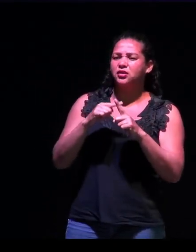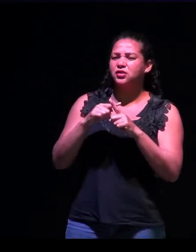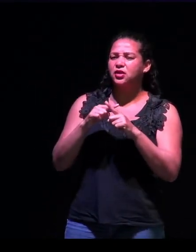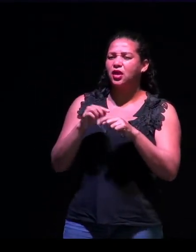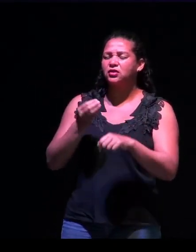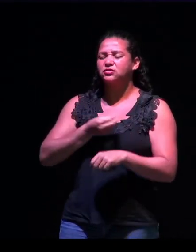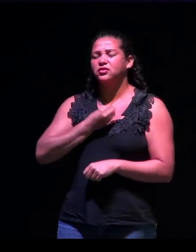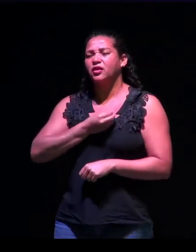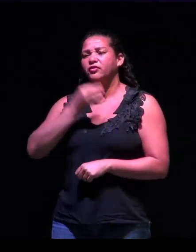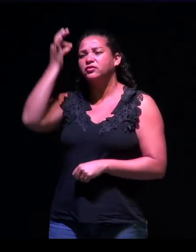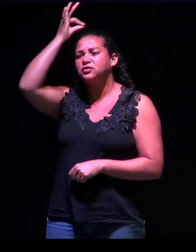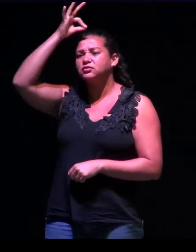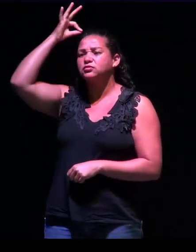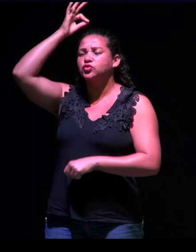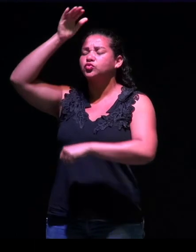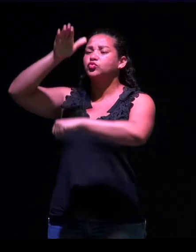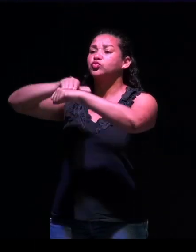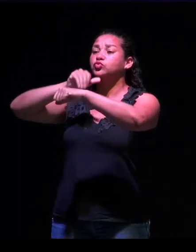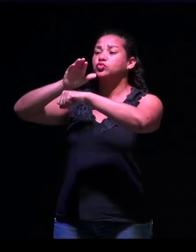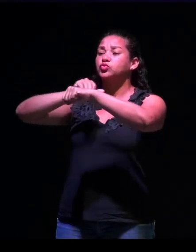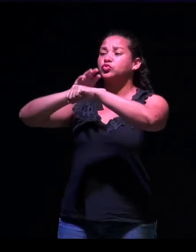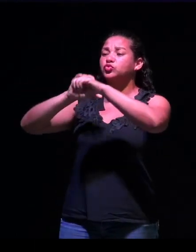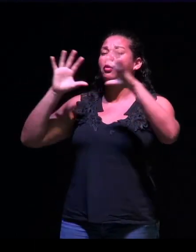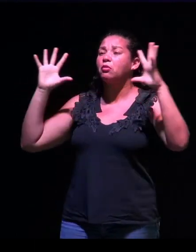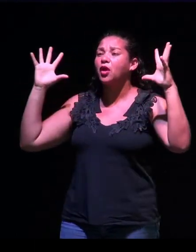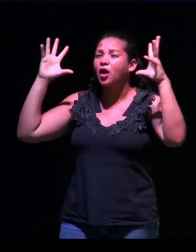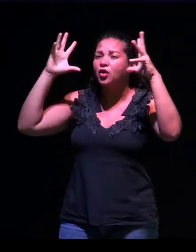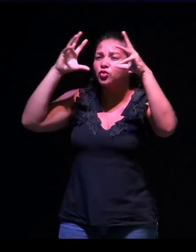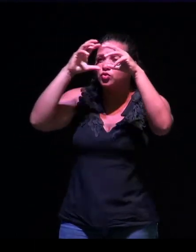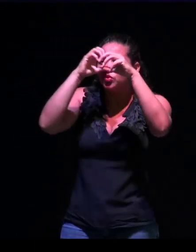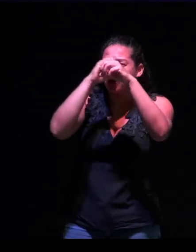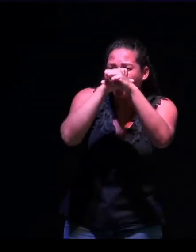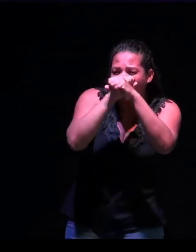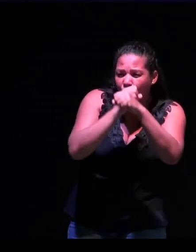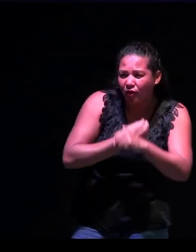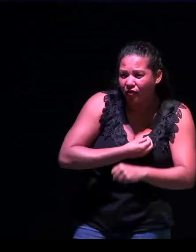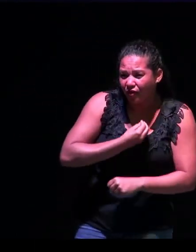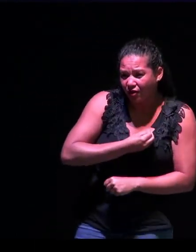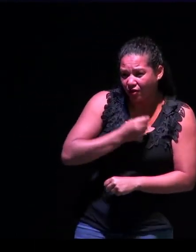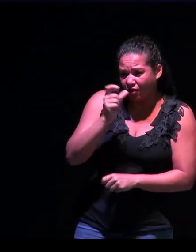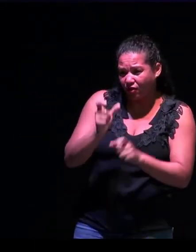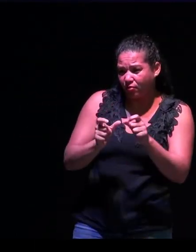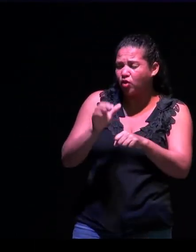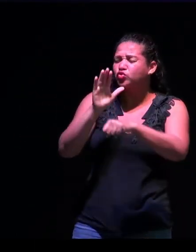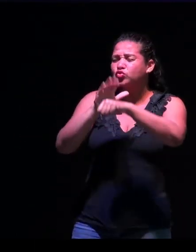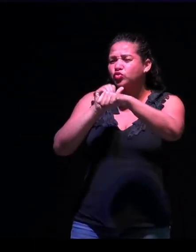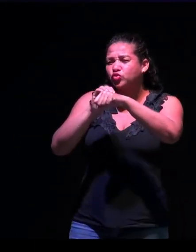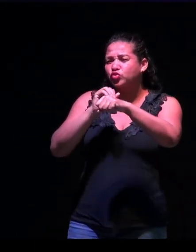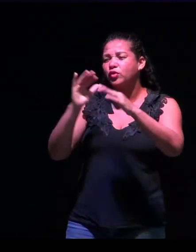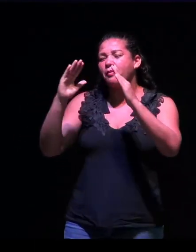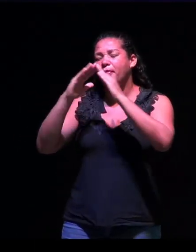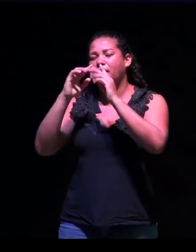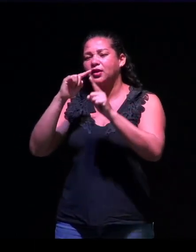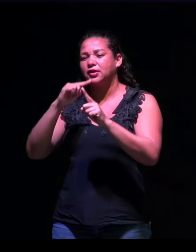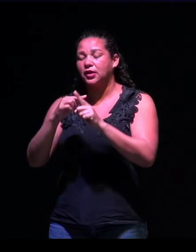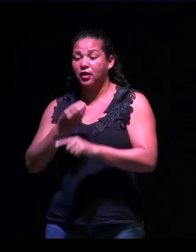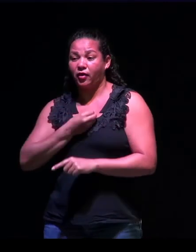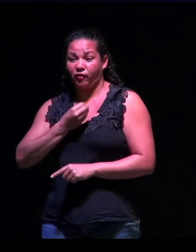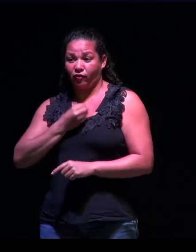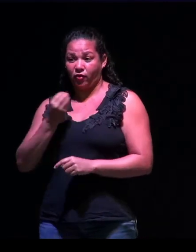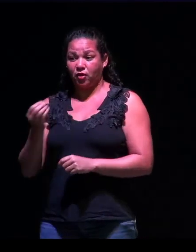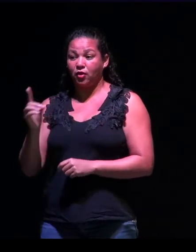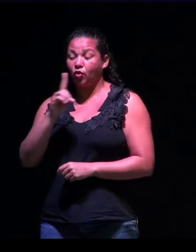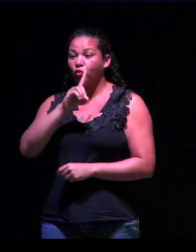espiritual, tirando as pessoas do caminho das trevas? Essas são as duas perguntas que eu fiz. Sua vida com Deus em primeiro lugar, e em